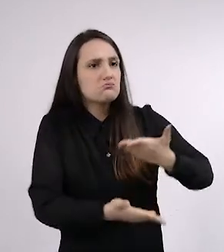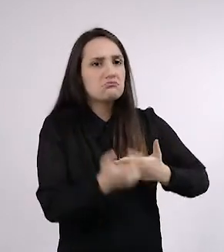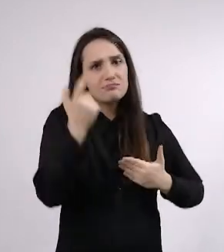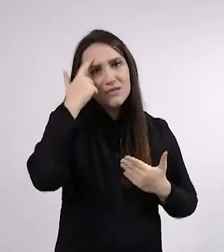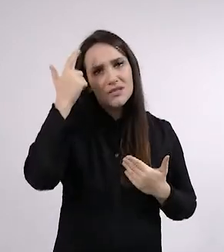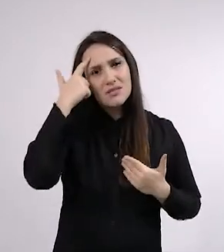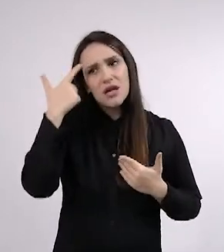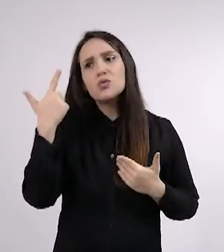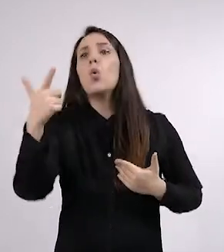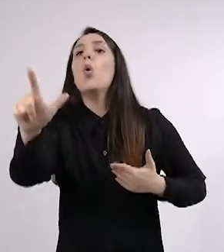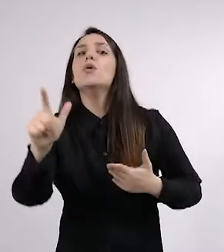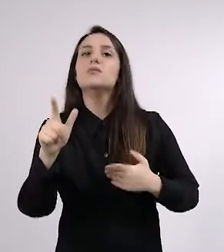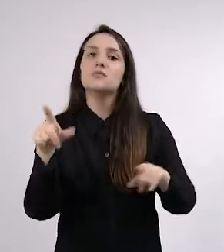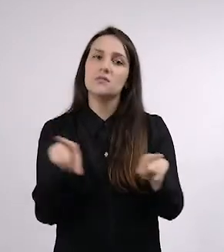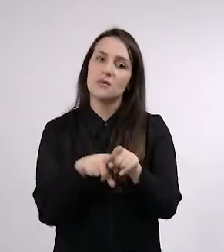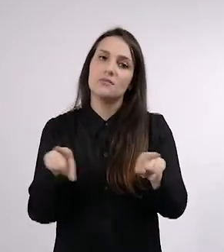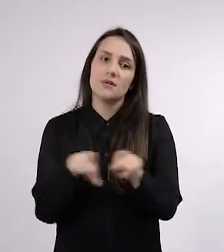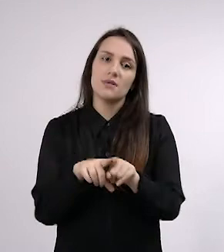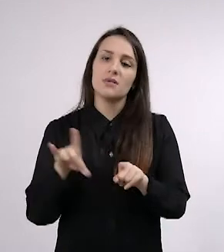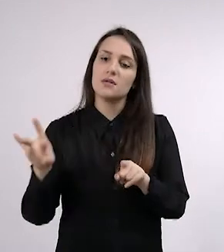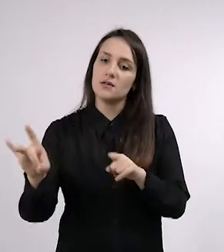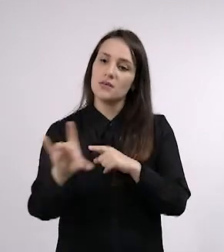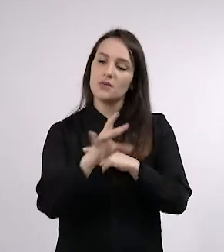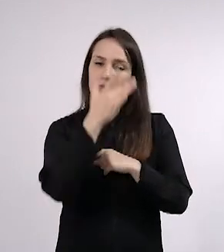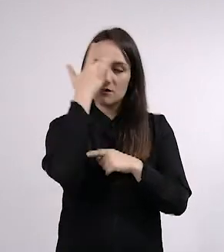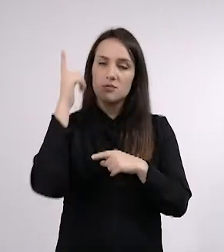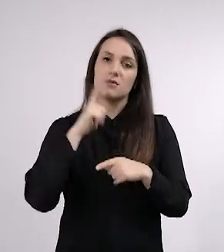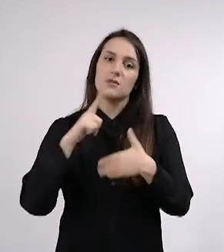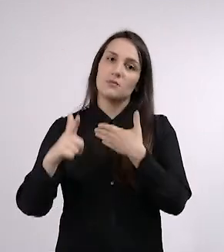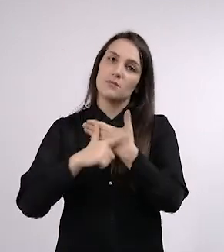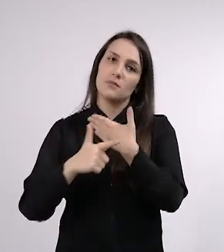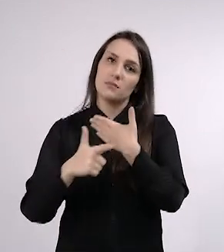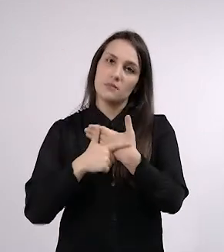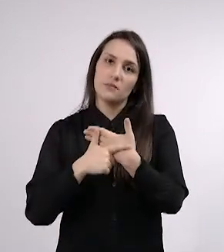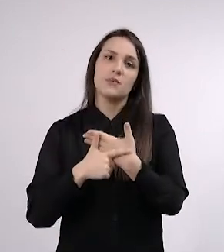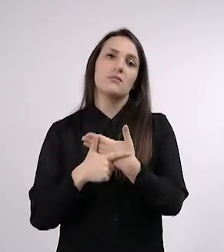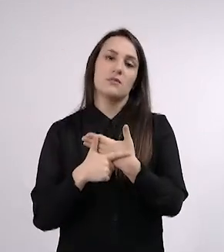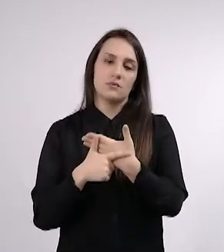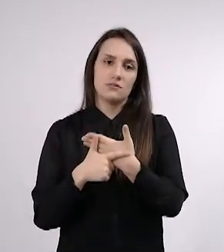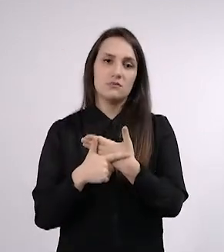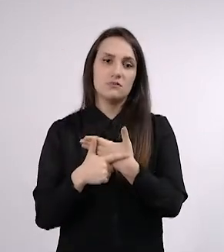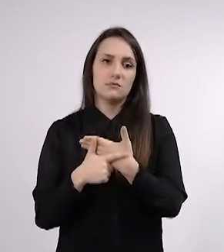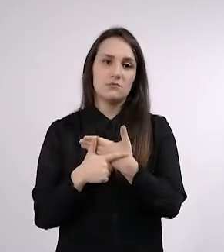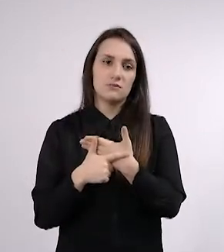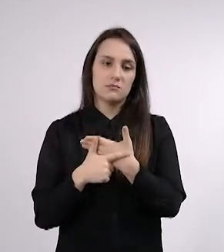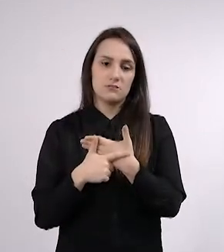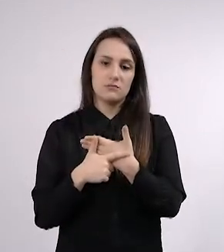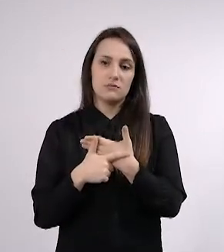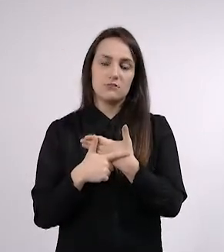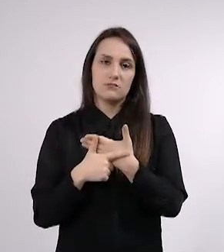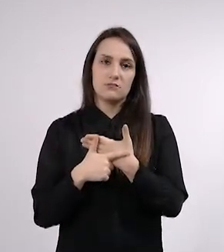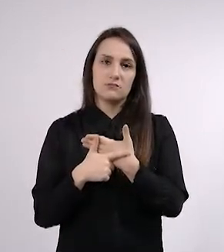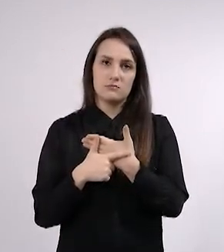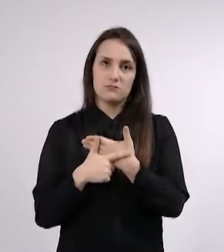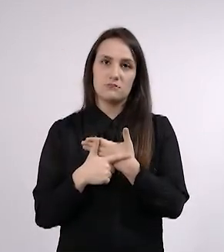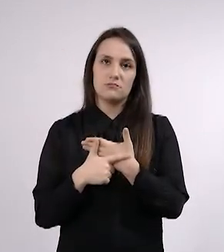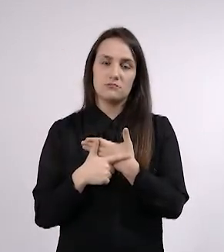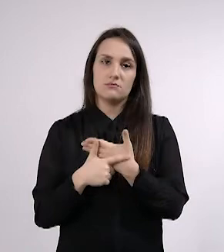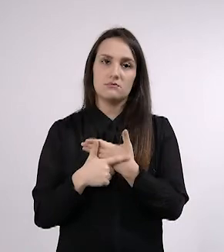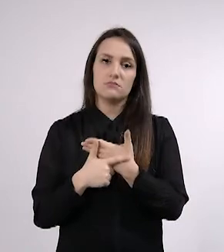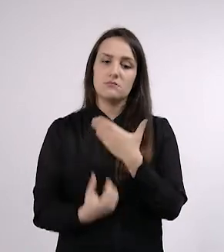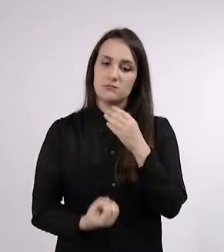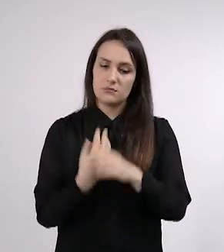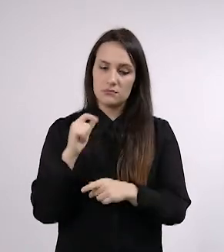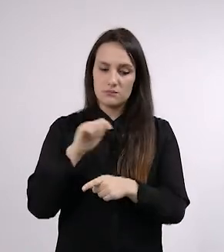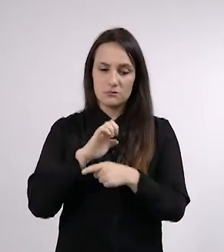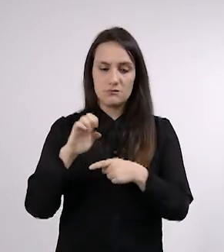possa continuar, cada um cumprindo o seu papel dentro dessa democracia que nós estamos